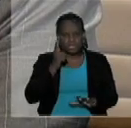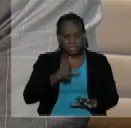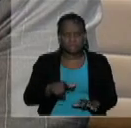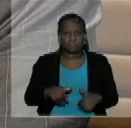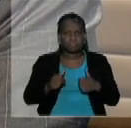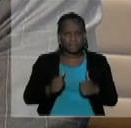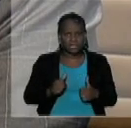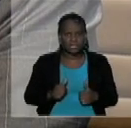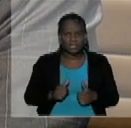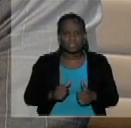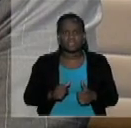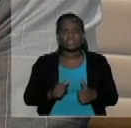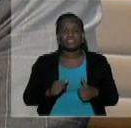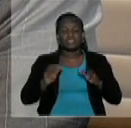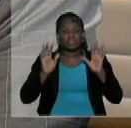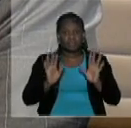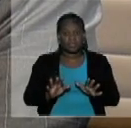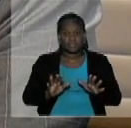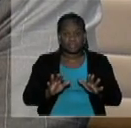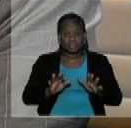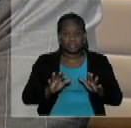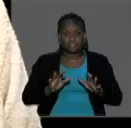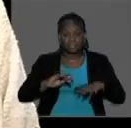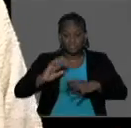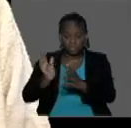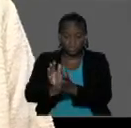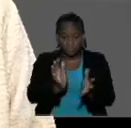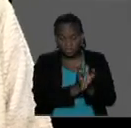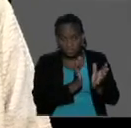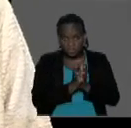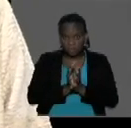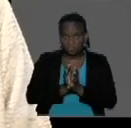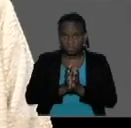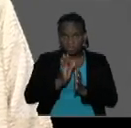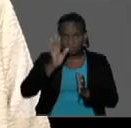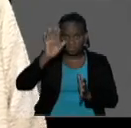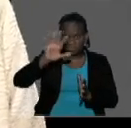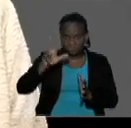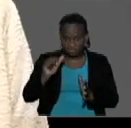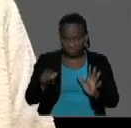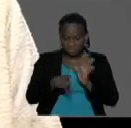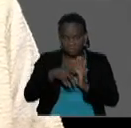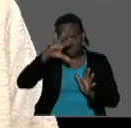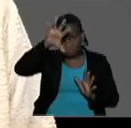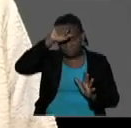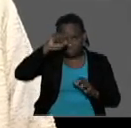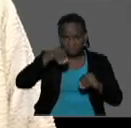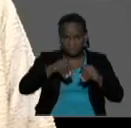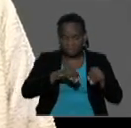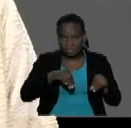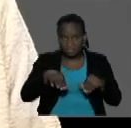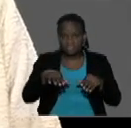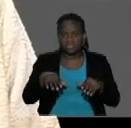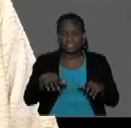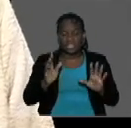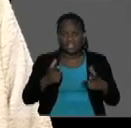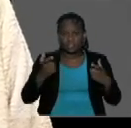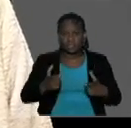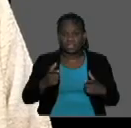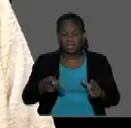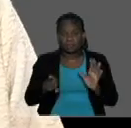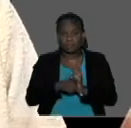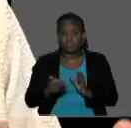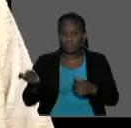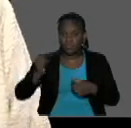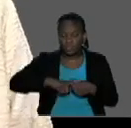colonialismo. E as comunidades terreiros, que deviam ser esses lugares